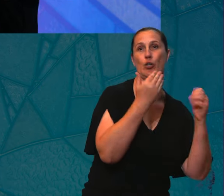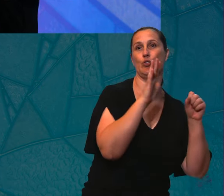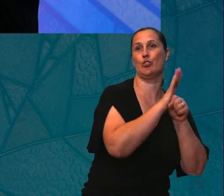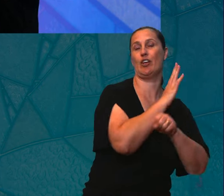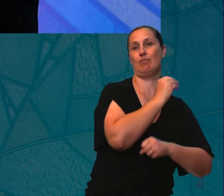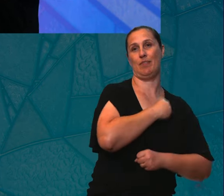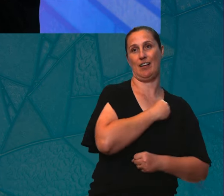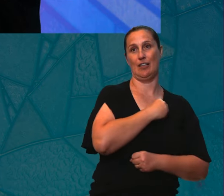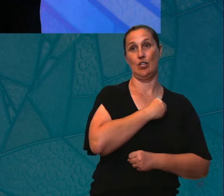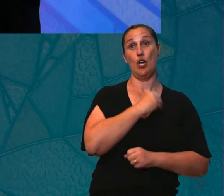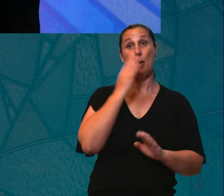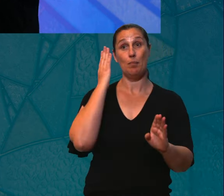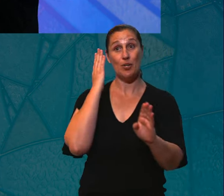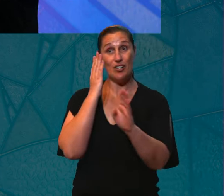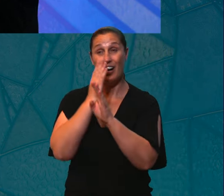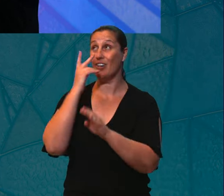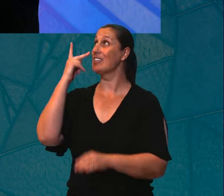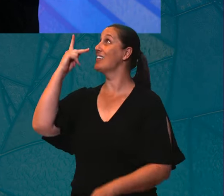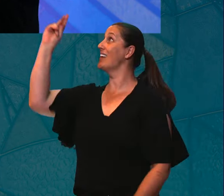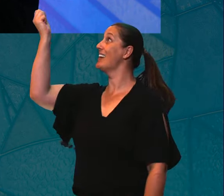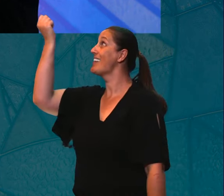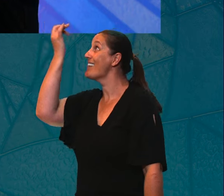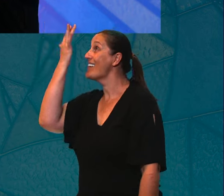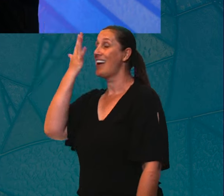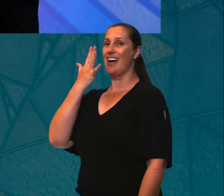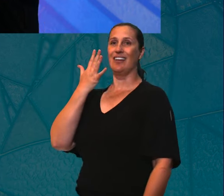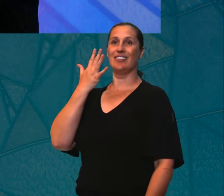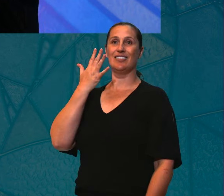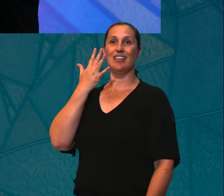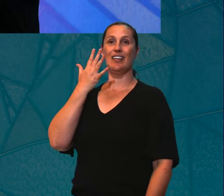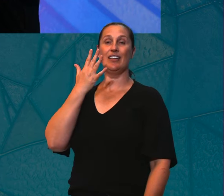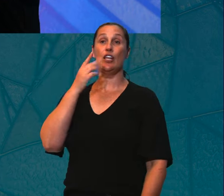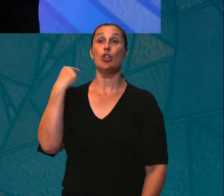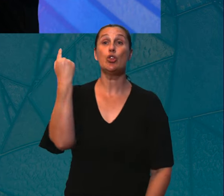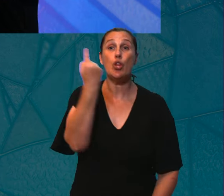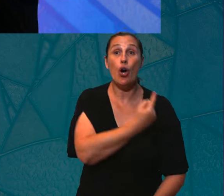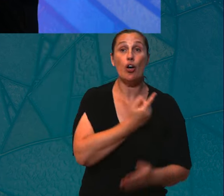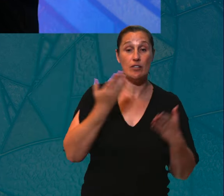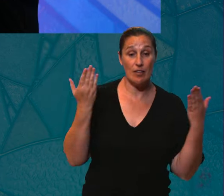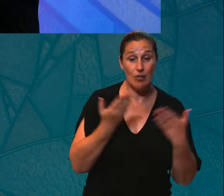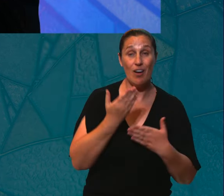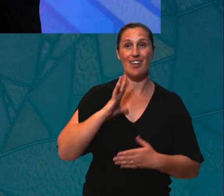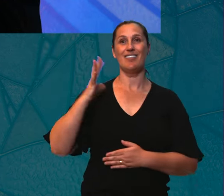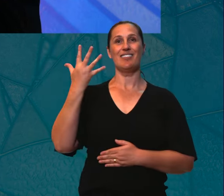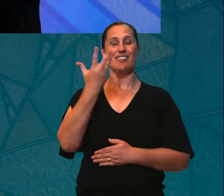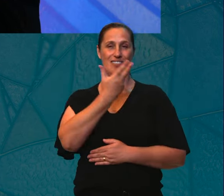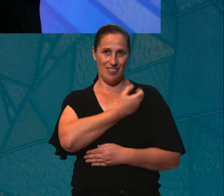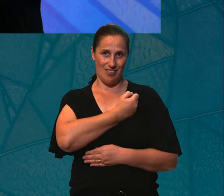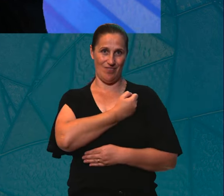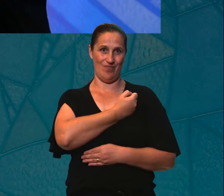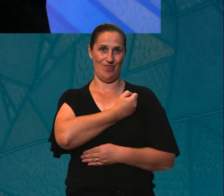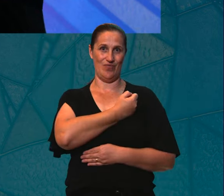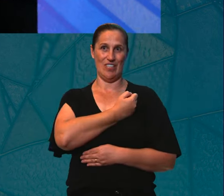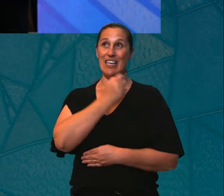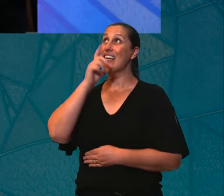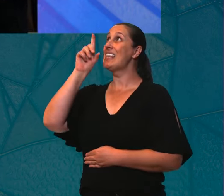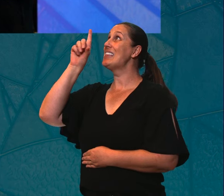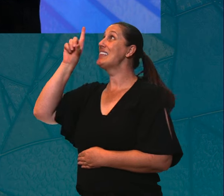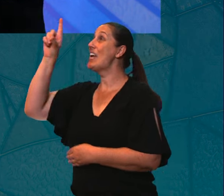pela graça vocês são salvos Deus nos